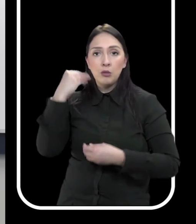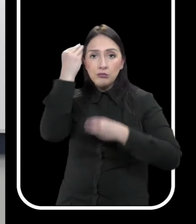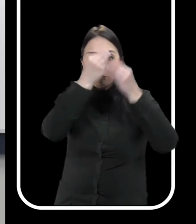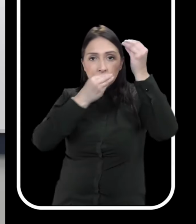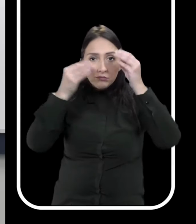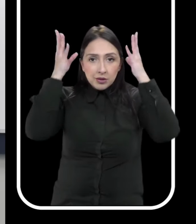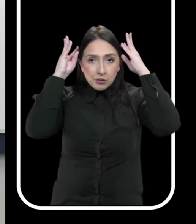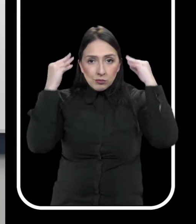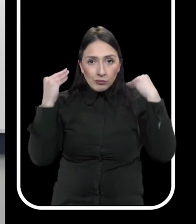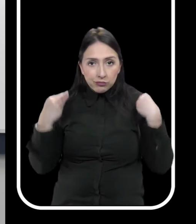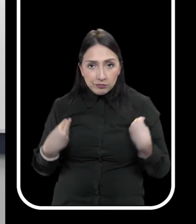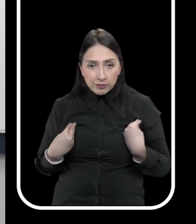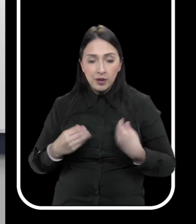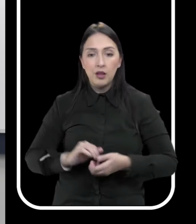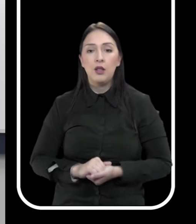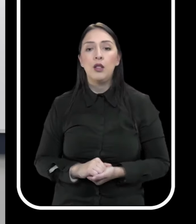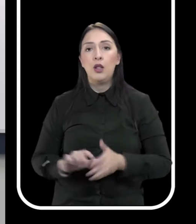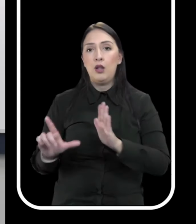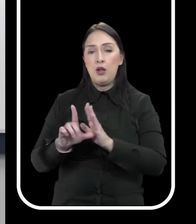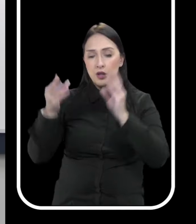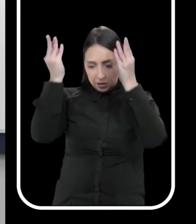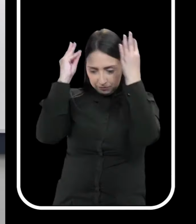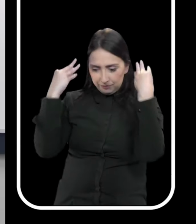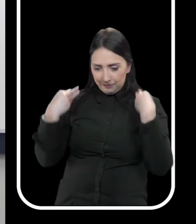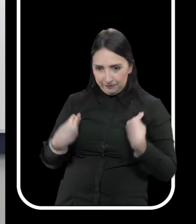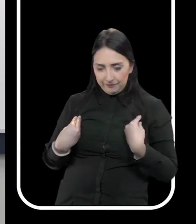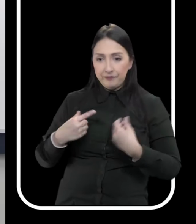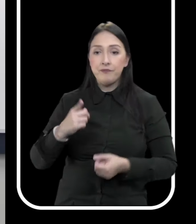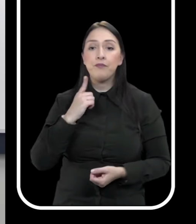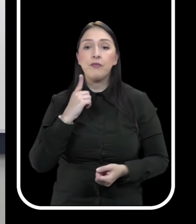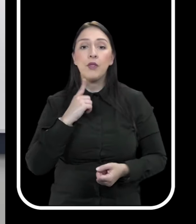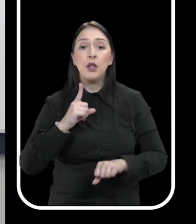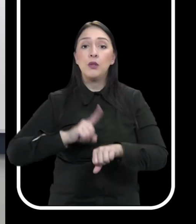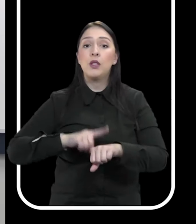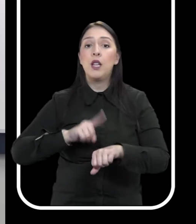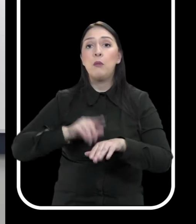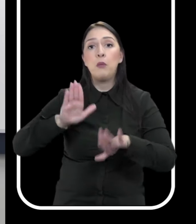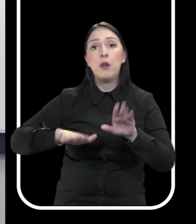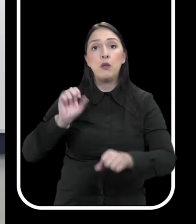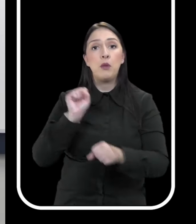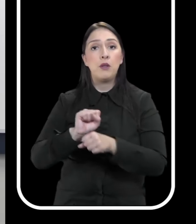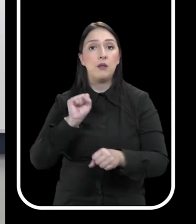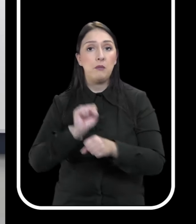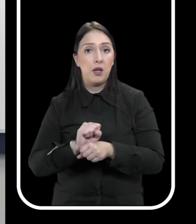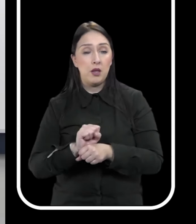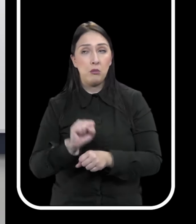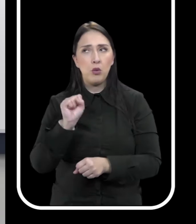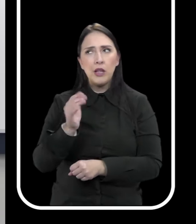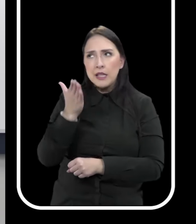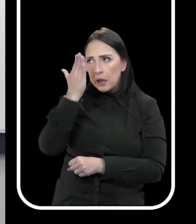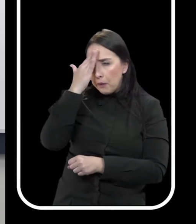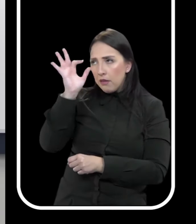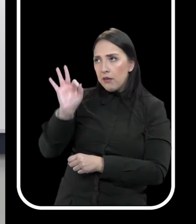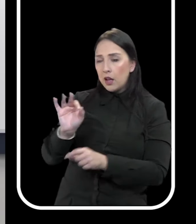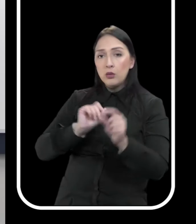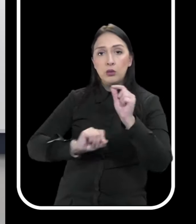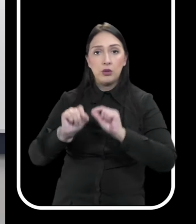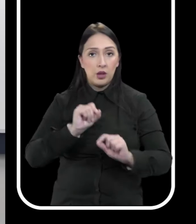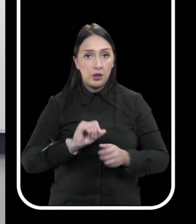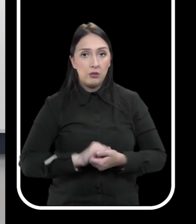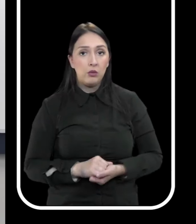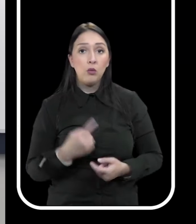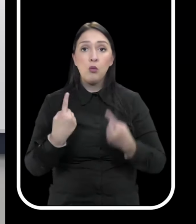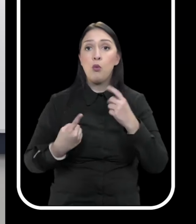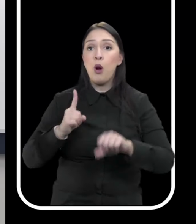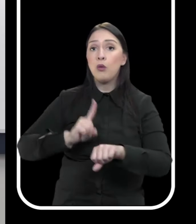e nesse salão de cabeleireiros nós temos um levantamento de tempo médio de espera, para saber